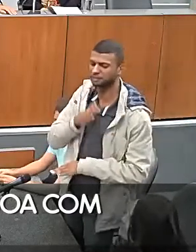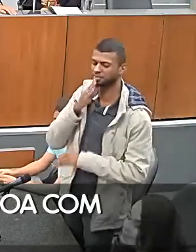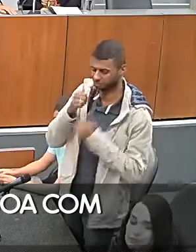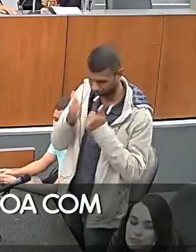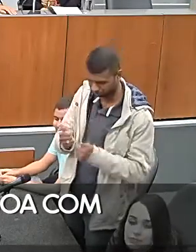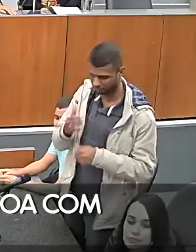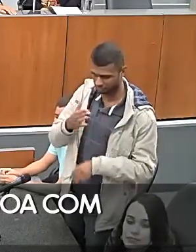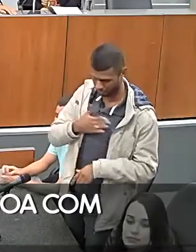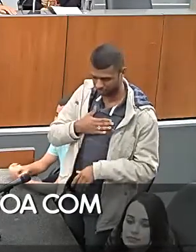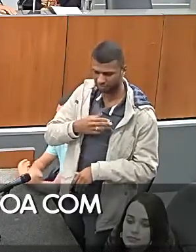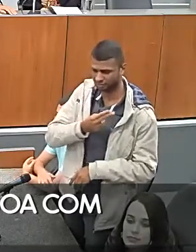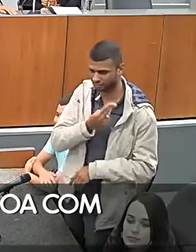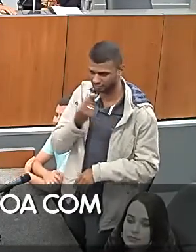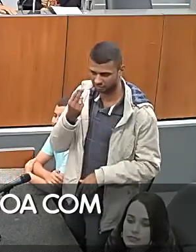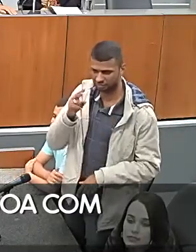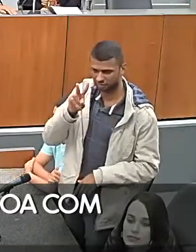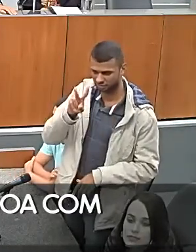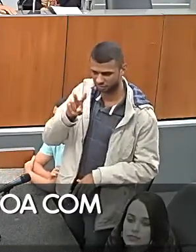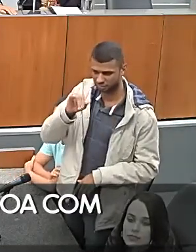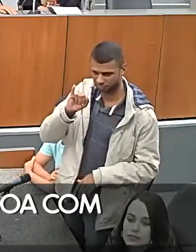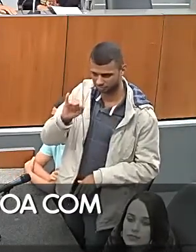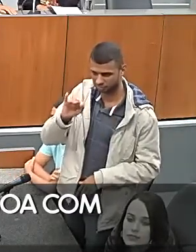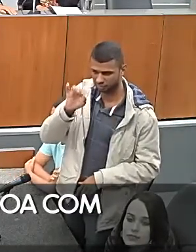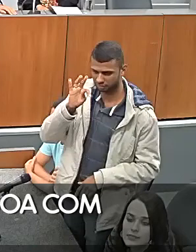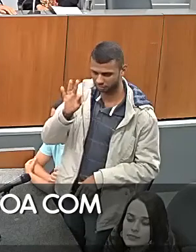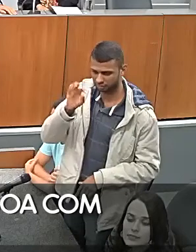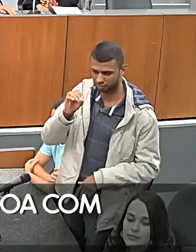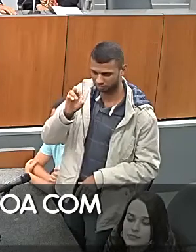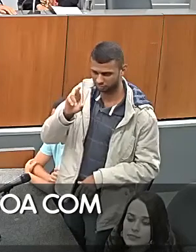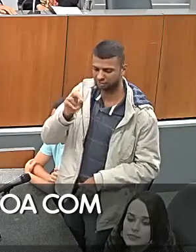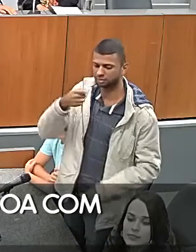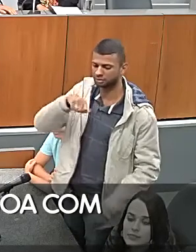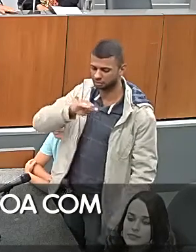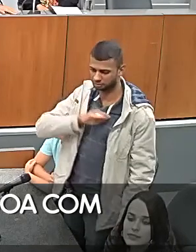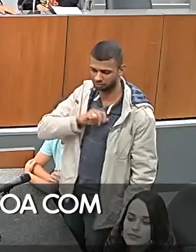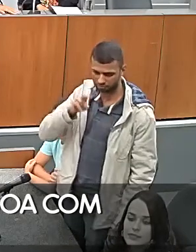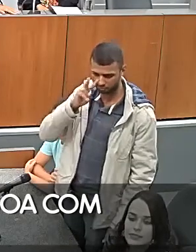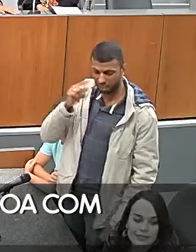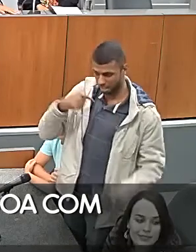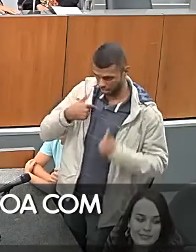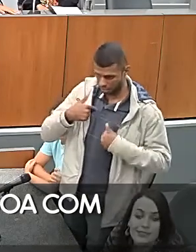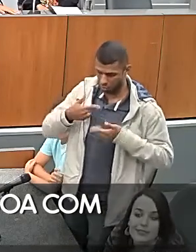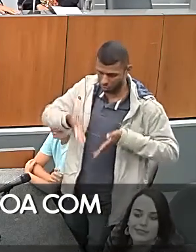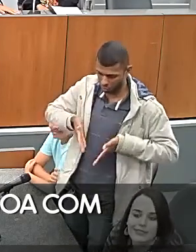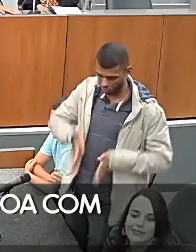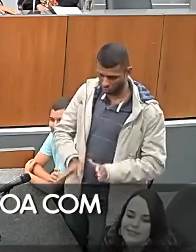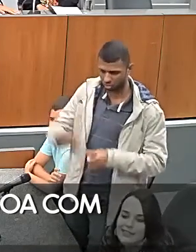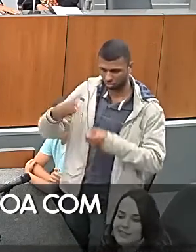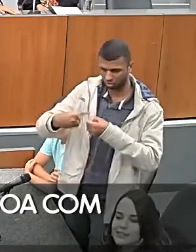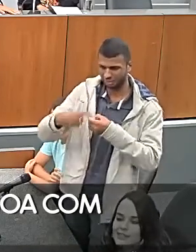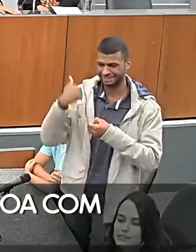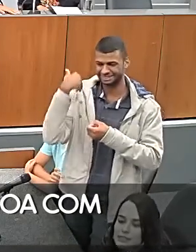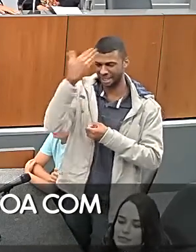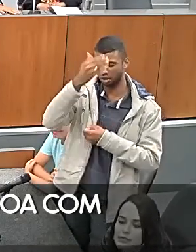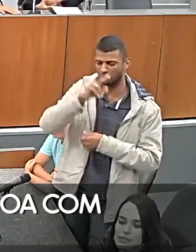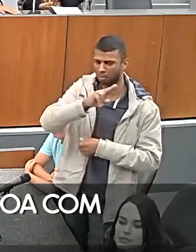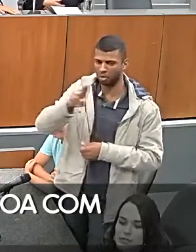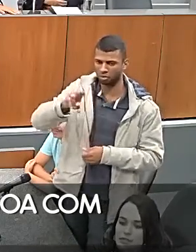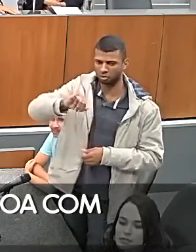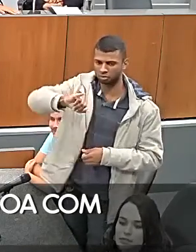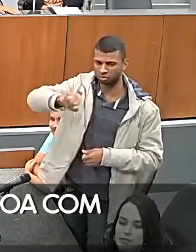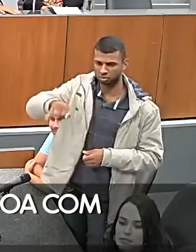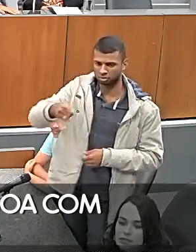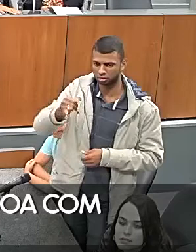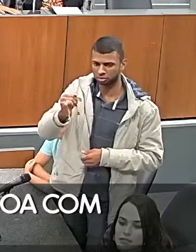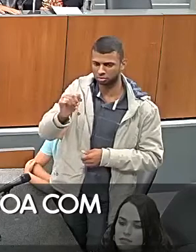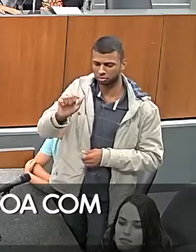Boa tarde, é um prazer estar aqui. O meu nome é Vitor, eu sou meu sinal também. Eu